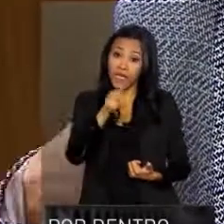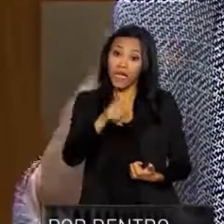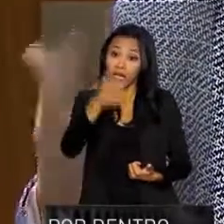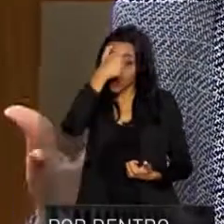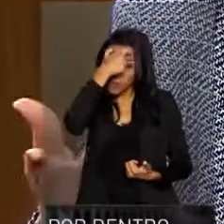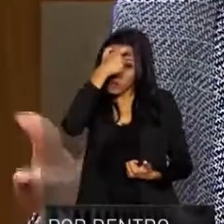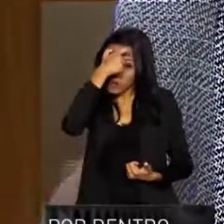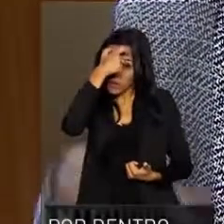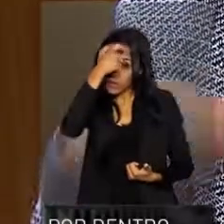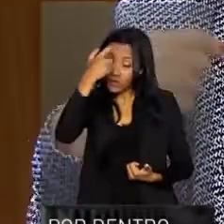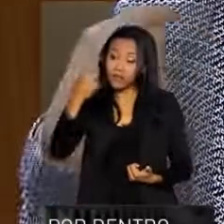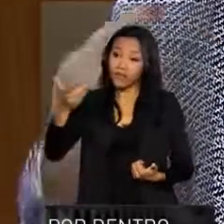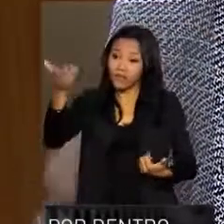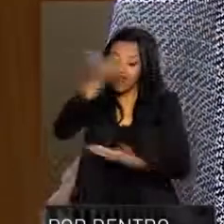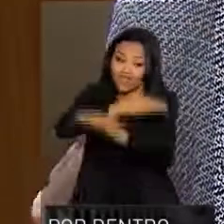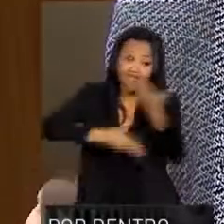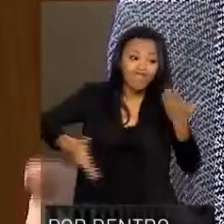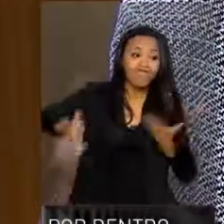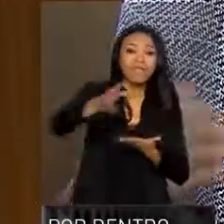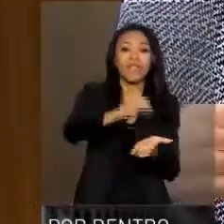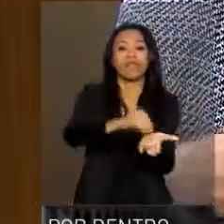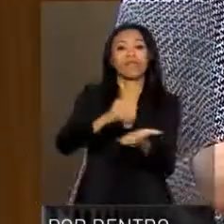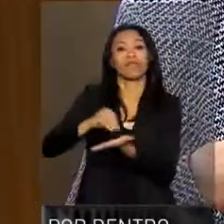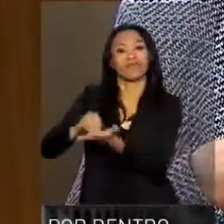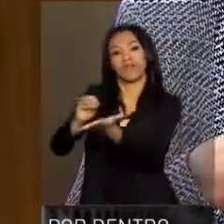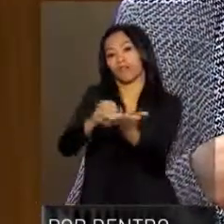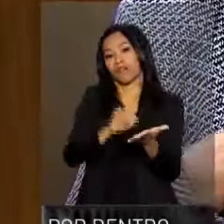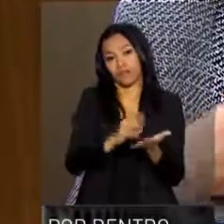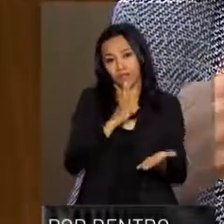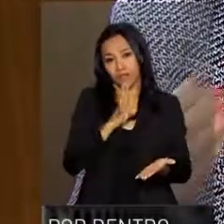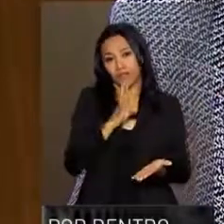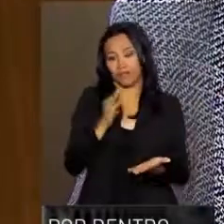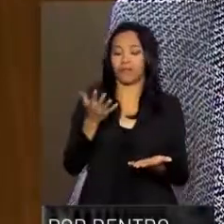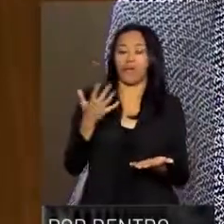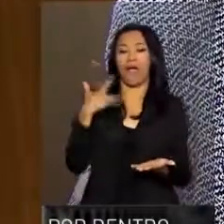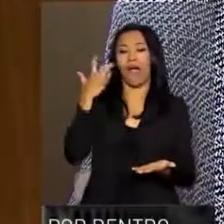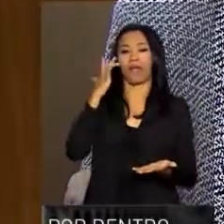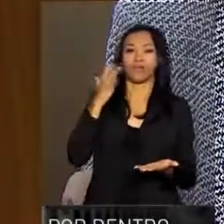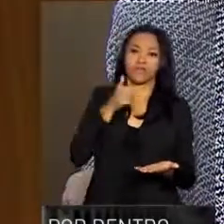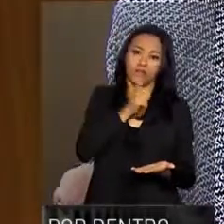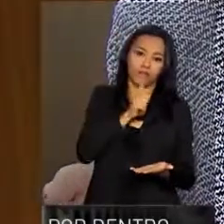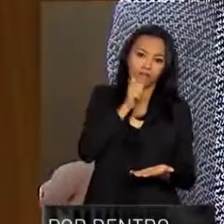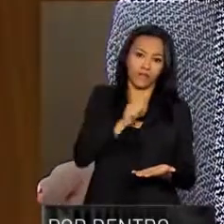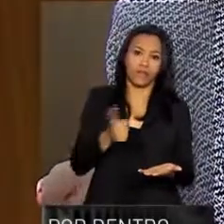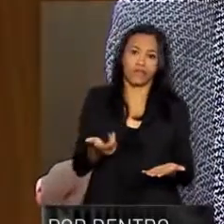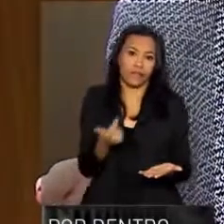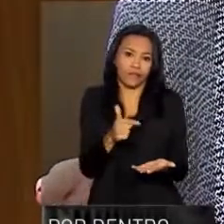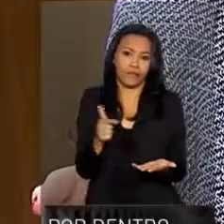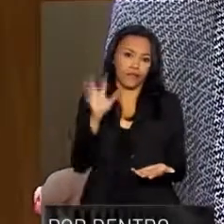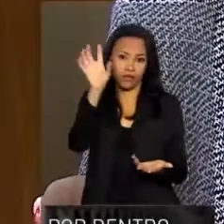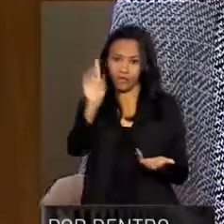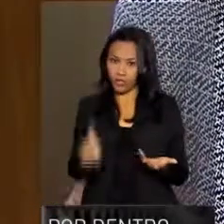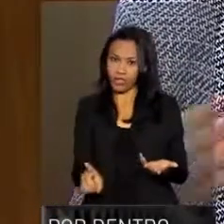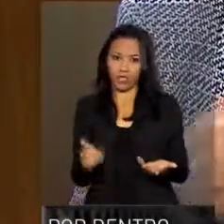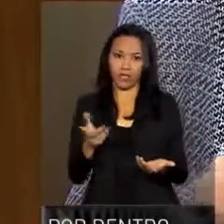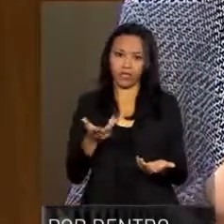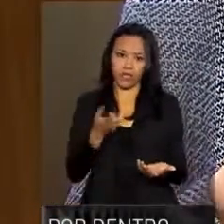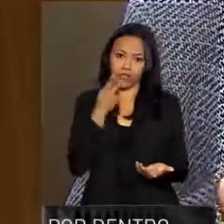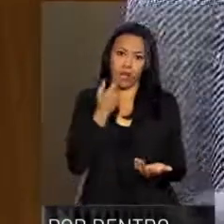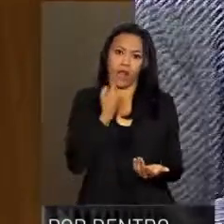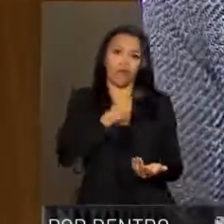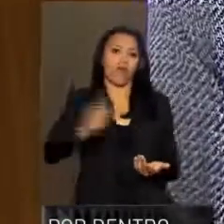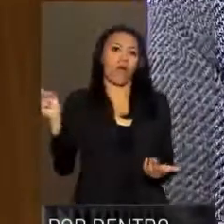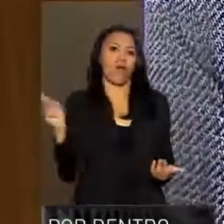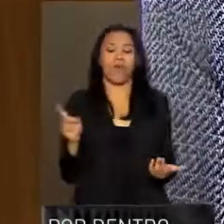coletivo ainda que perpassa de que as mulheres não têm esse de seu direito de dizer não ou de